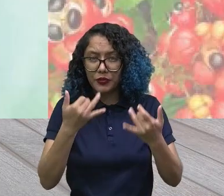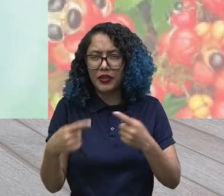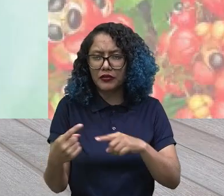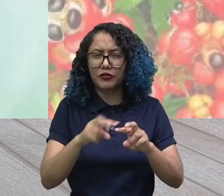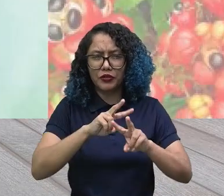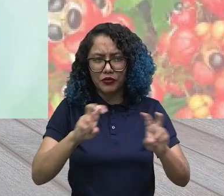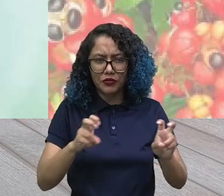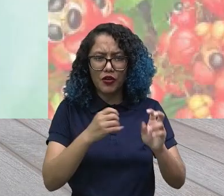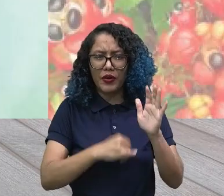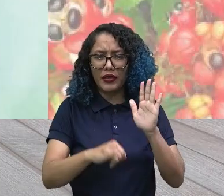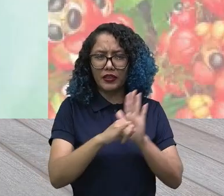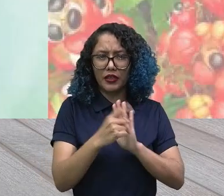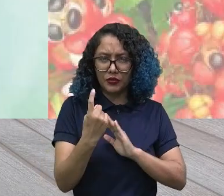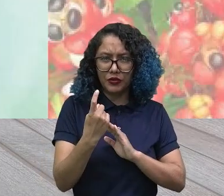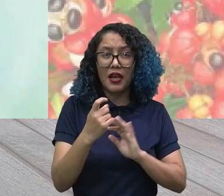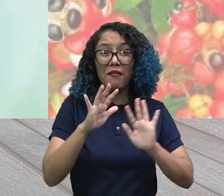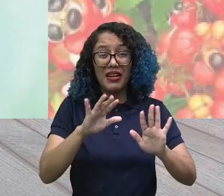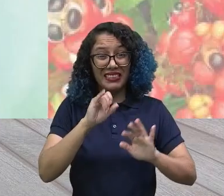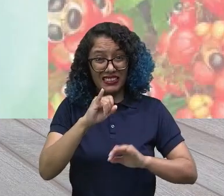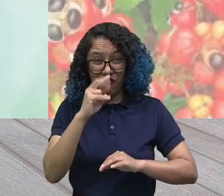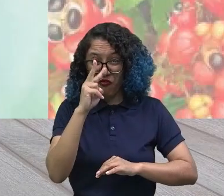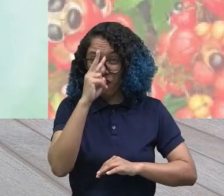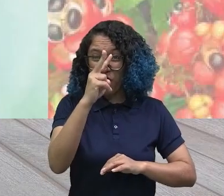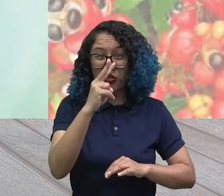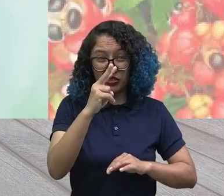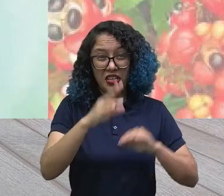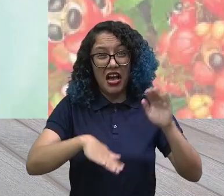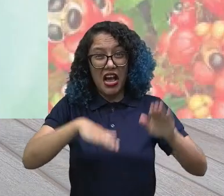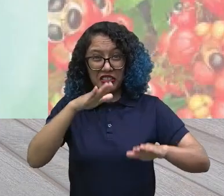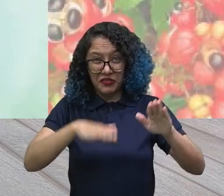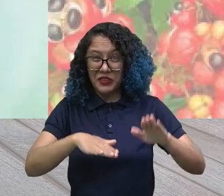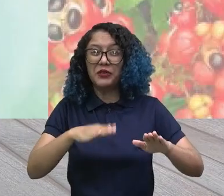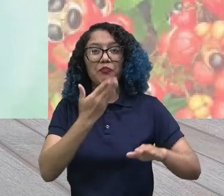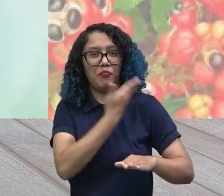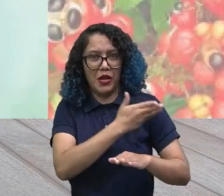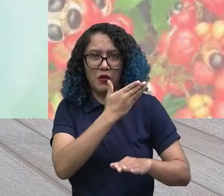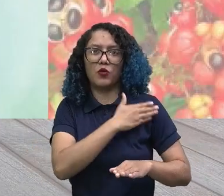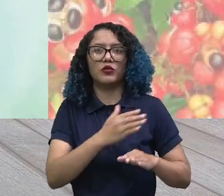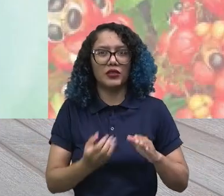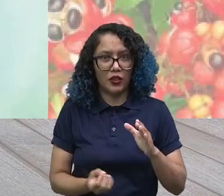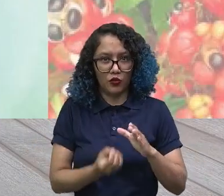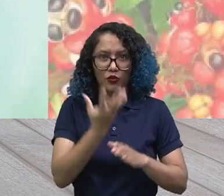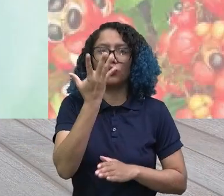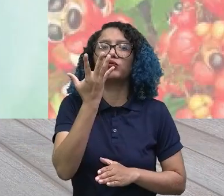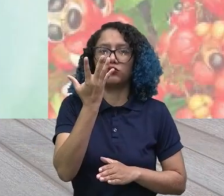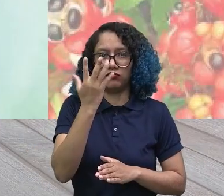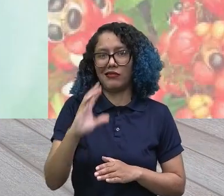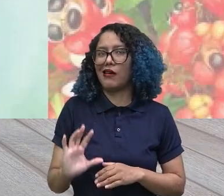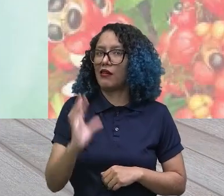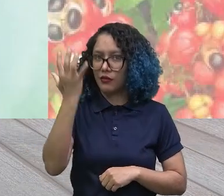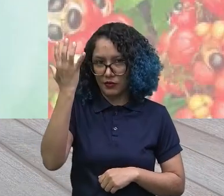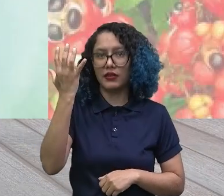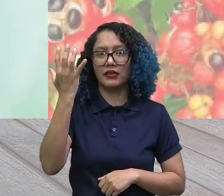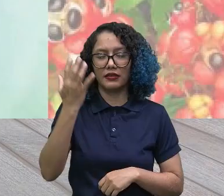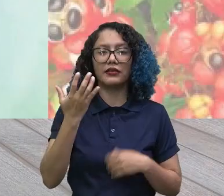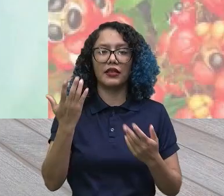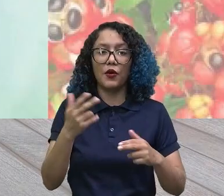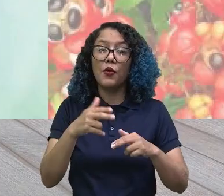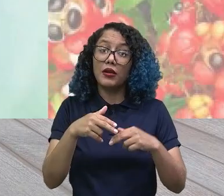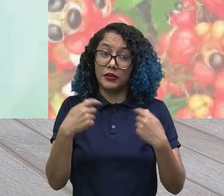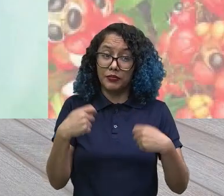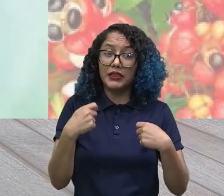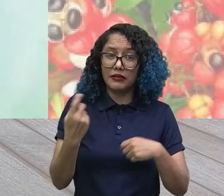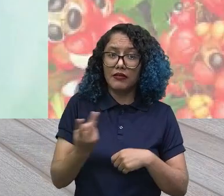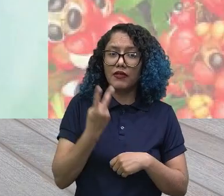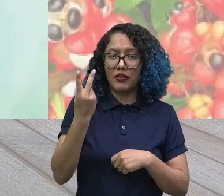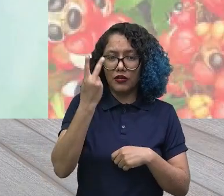forte, gera o preconceito, né? Então, é nesse momento que a gente precisa, gente, valorizar a própria cultura,